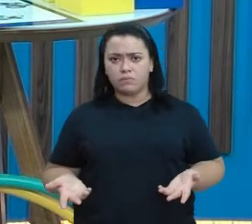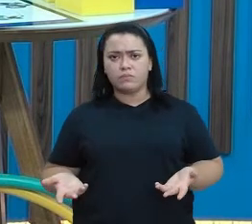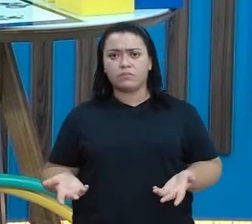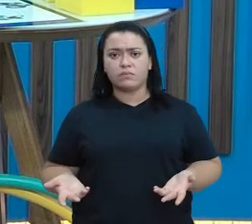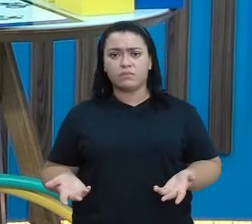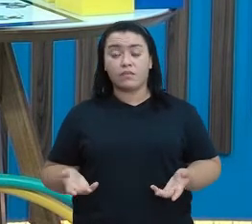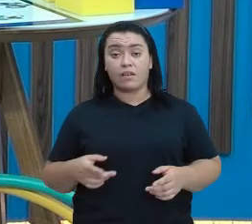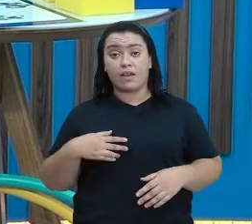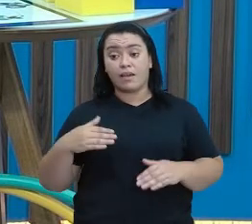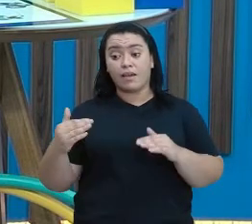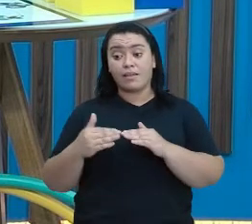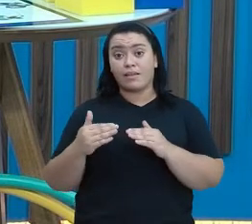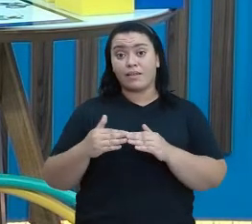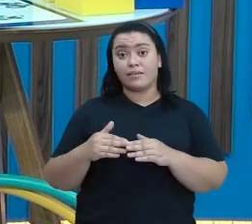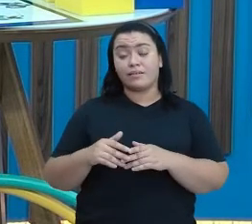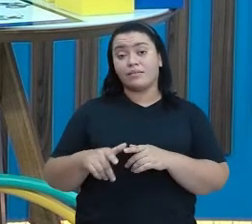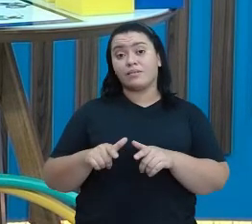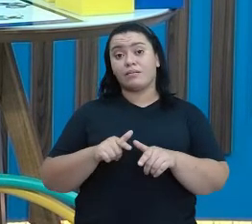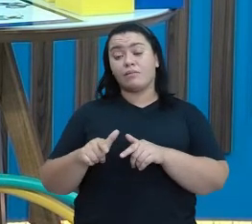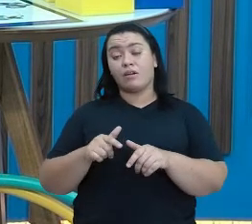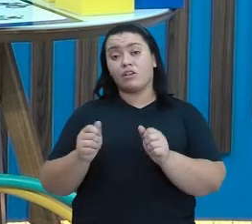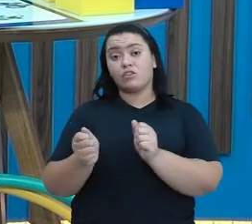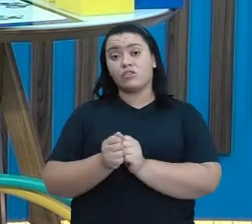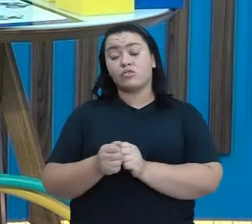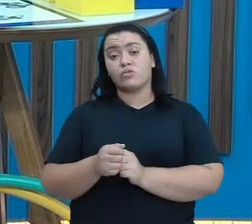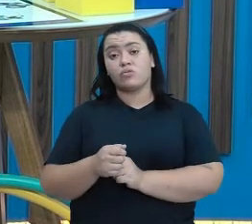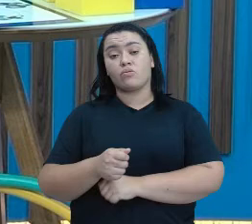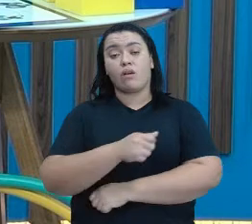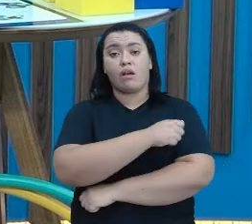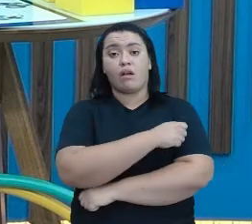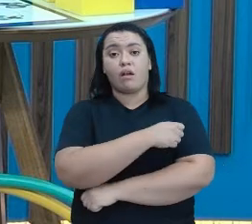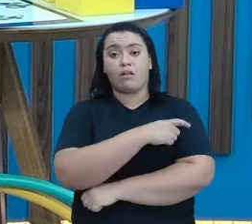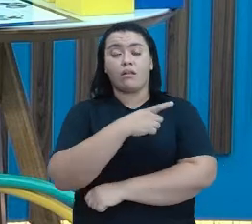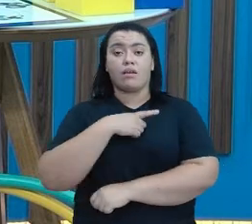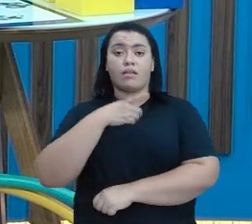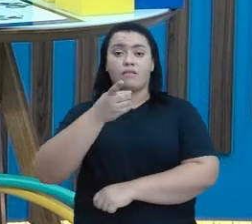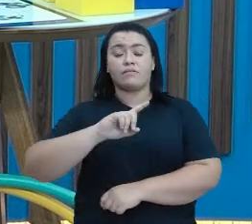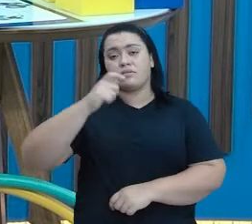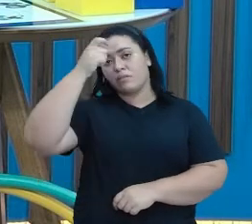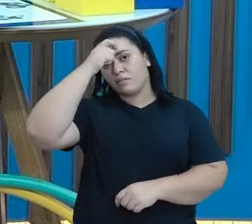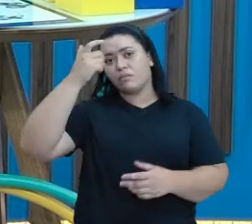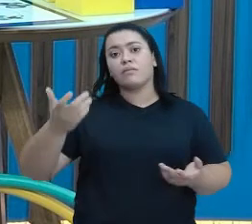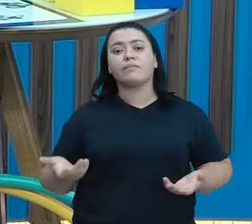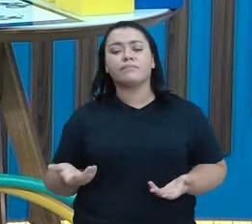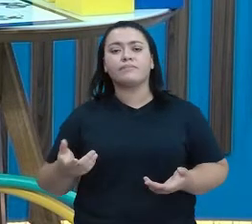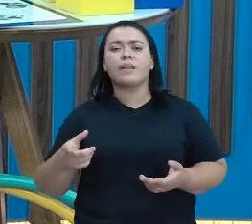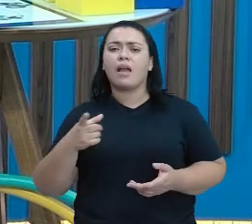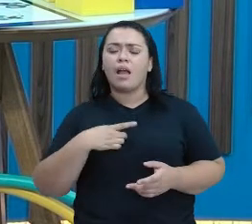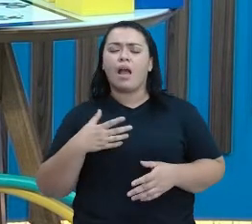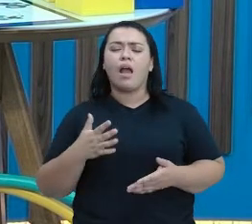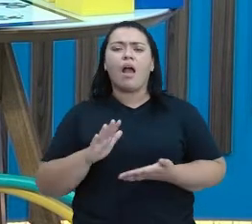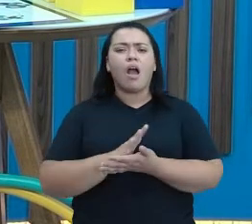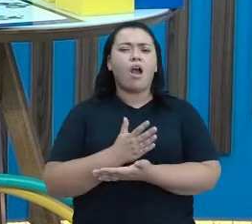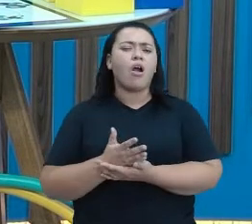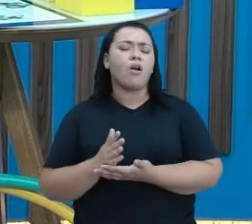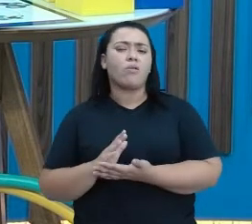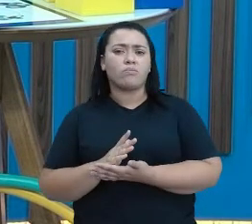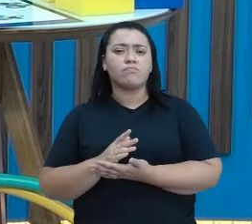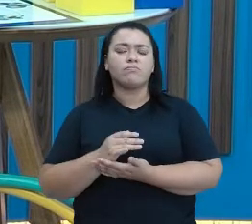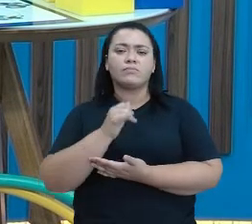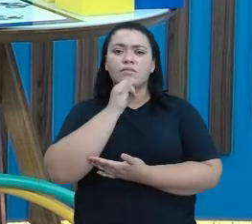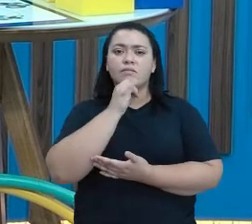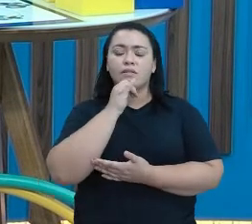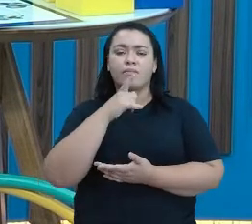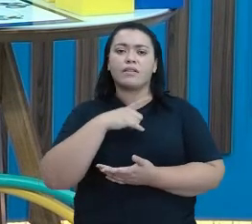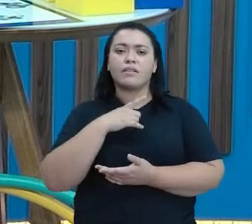com o estudante com deficiência intelectual? Eu trouxe aqui alguns exemplos de atividades que vocês podem